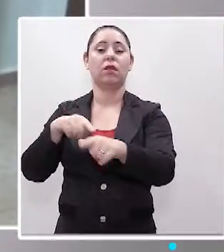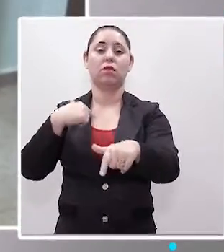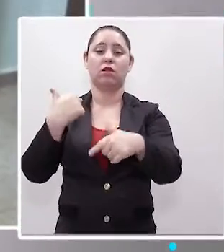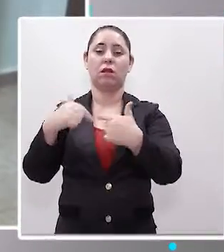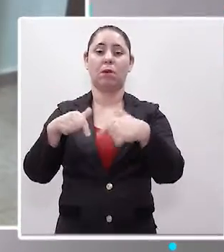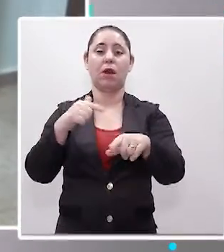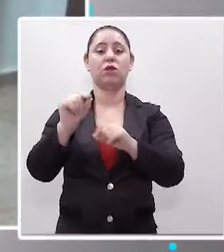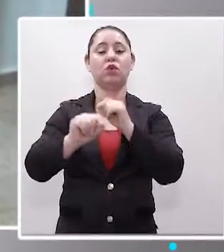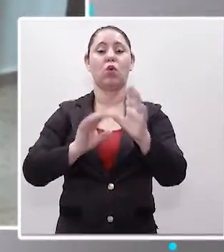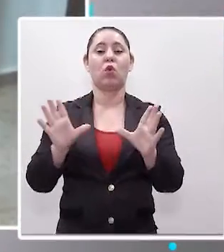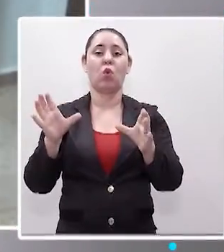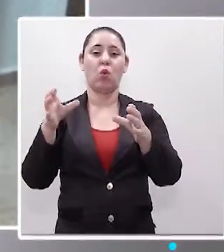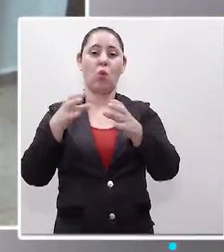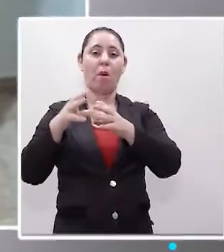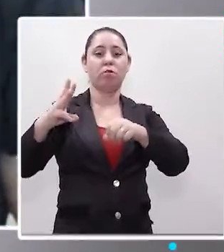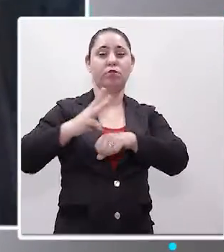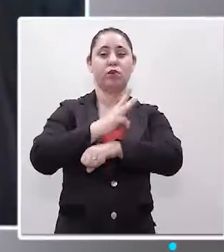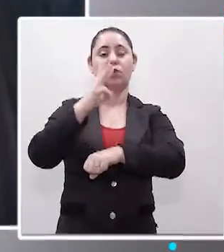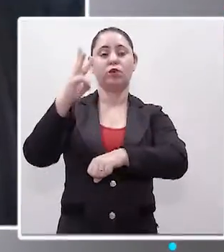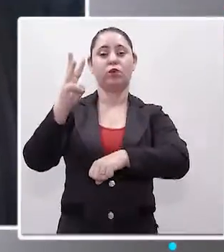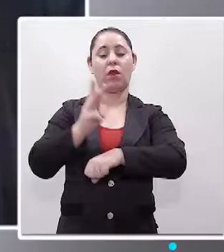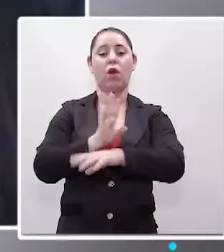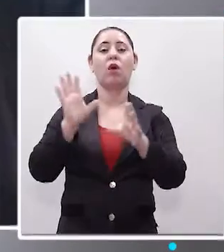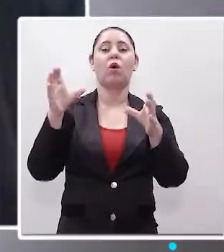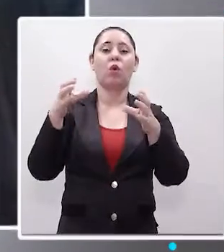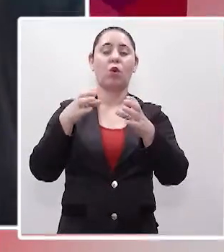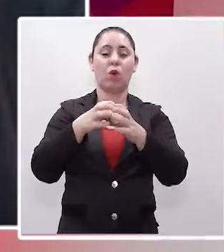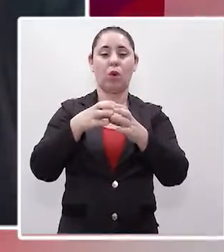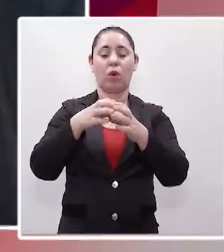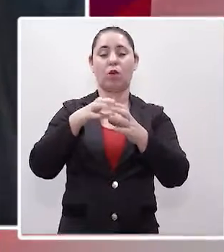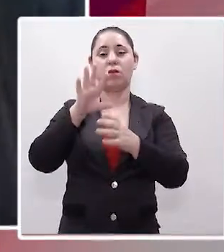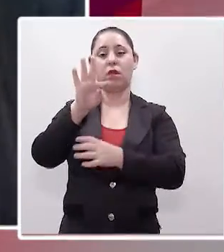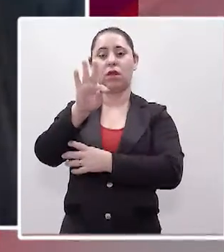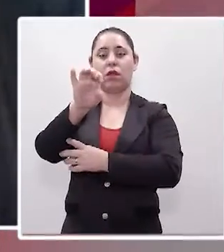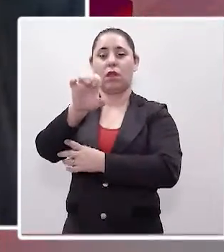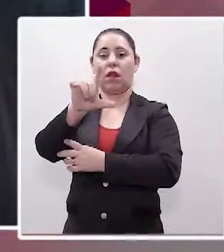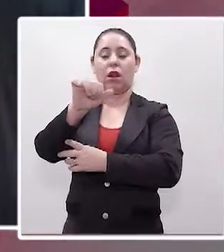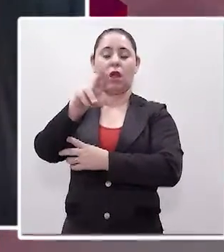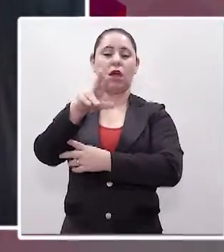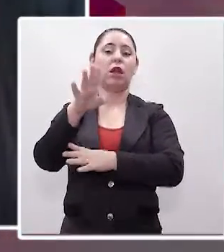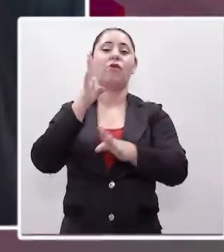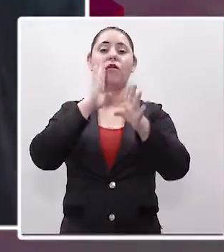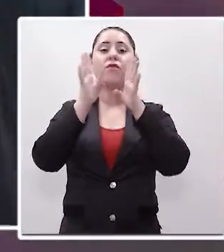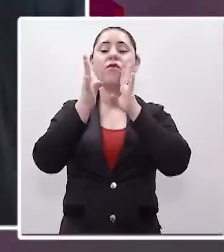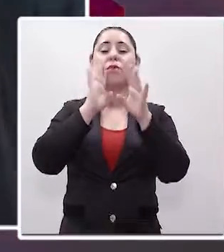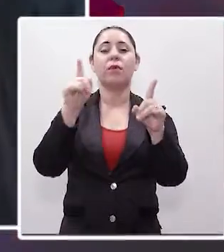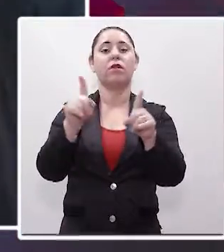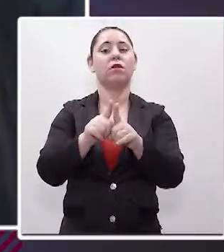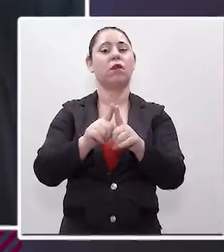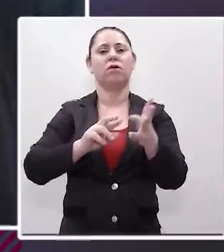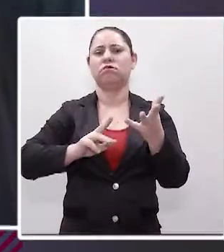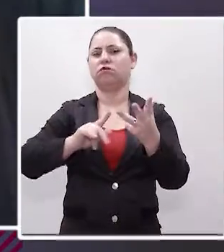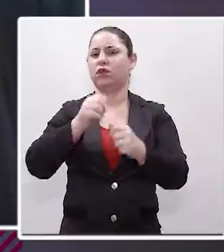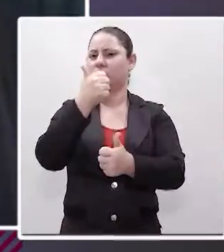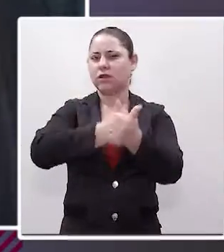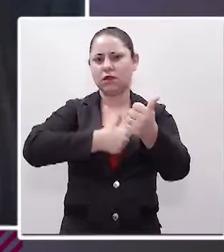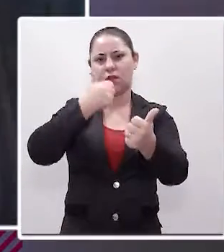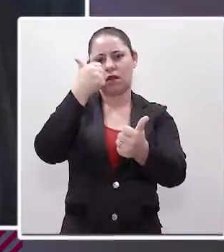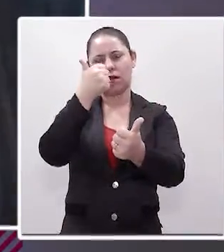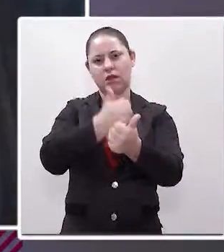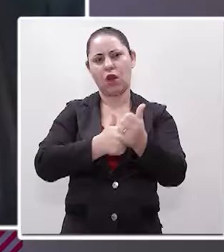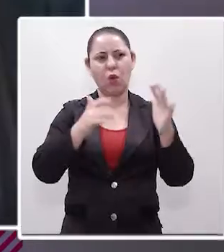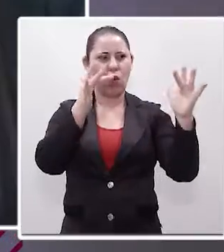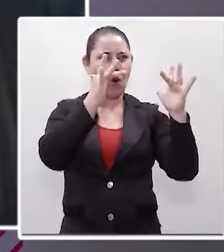instituições trabalhando com grupos de WhatsApp, com grupos no Telegram, com grupos no Facebook, ou